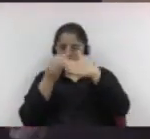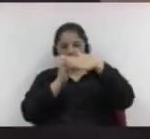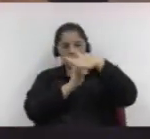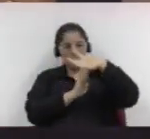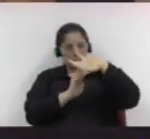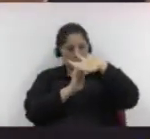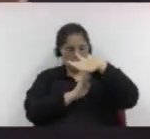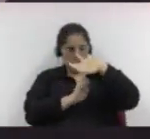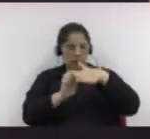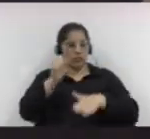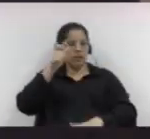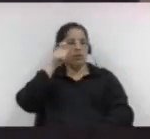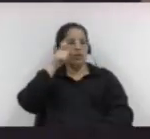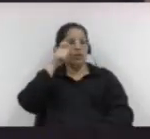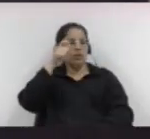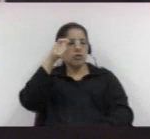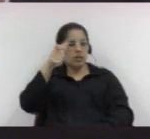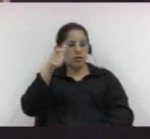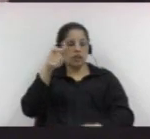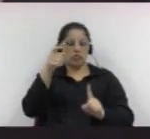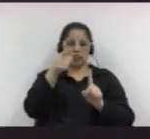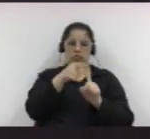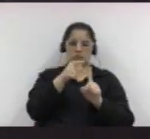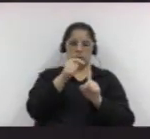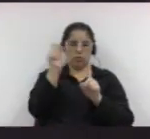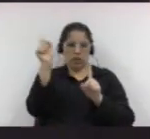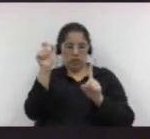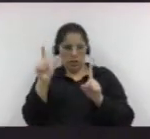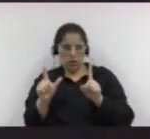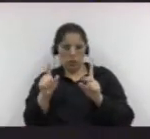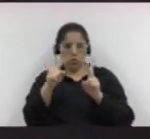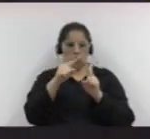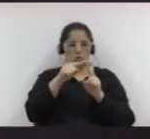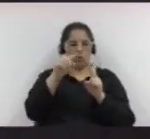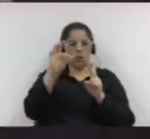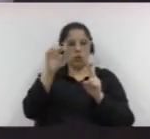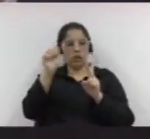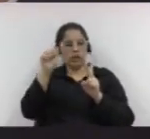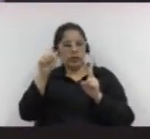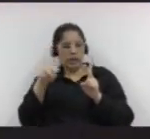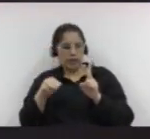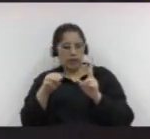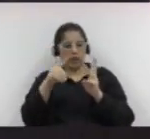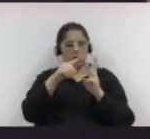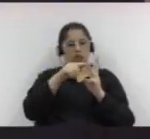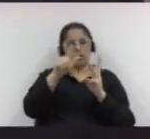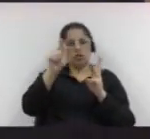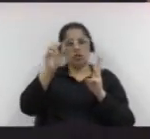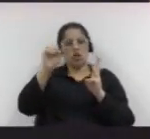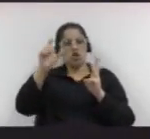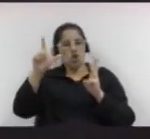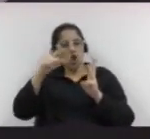interessadas. Nós temos a Azul, nós temos a TAM, nós temos a Gol. Faz